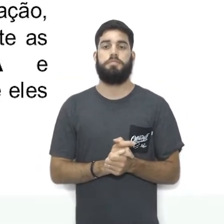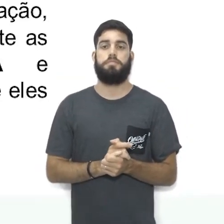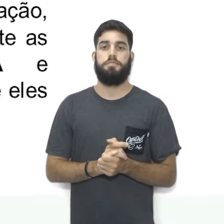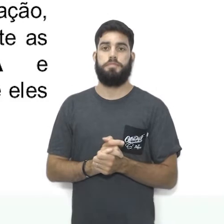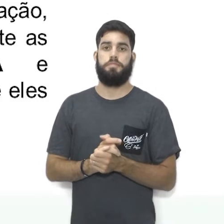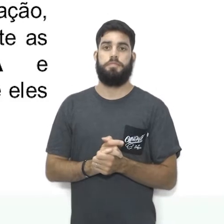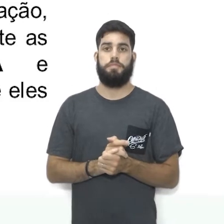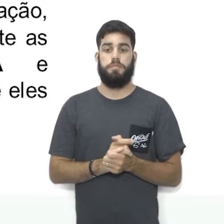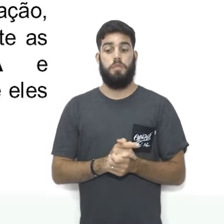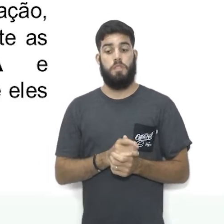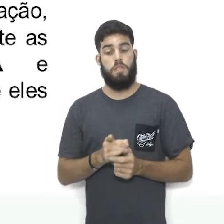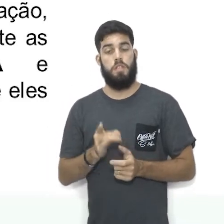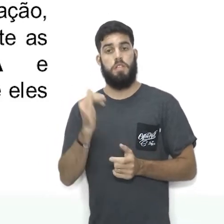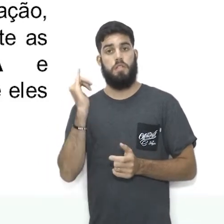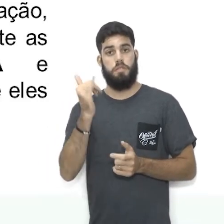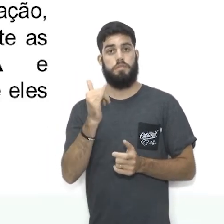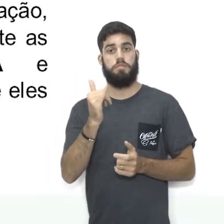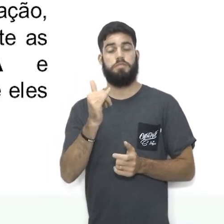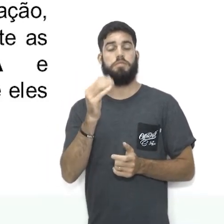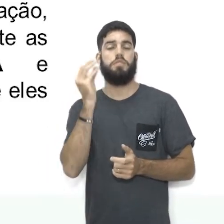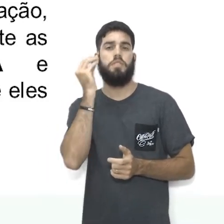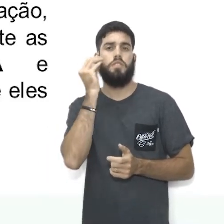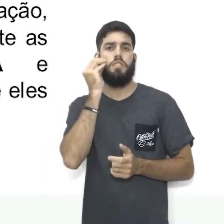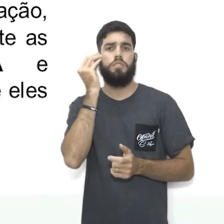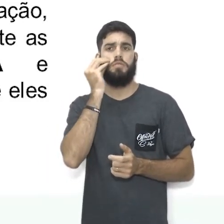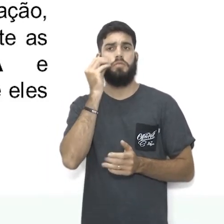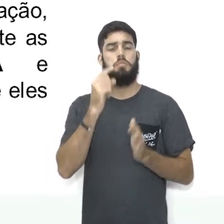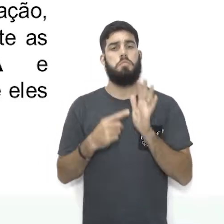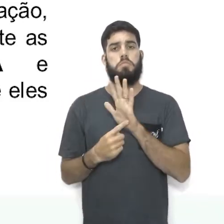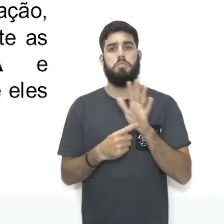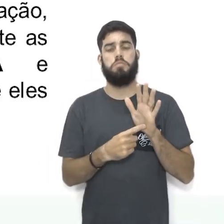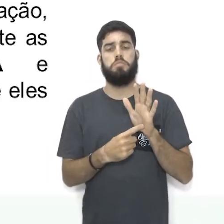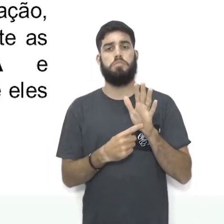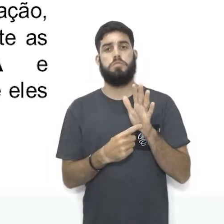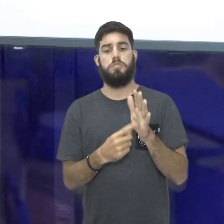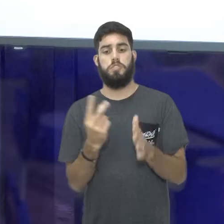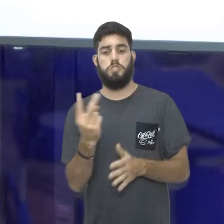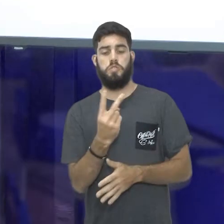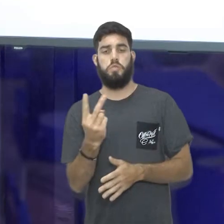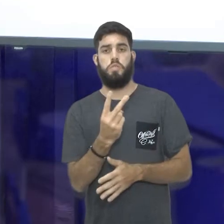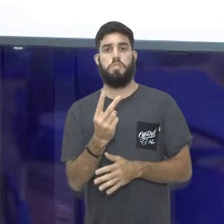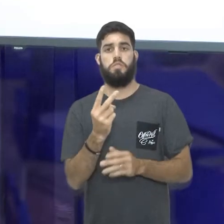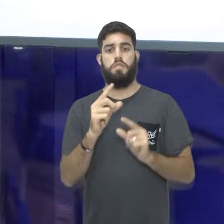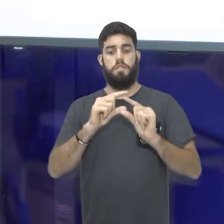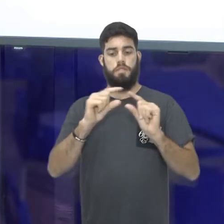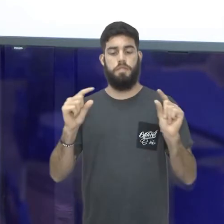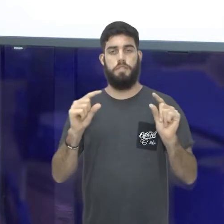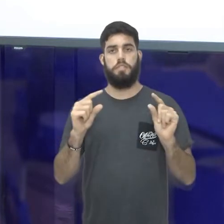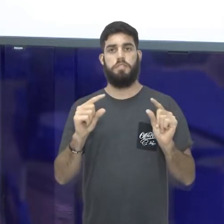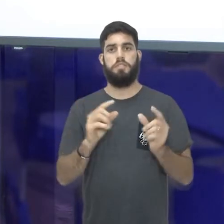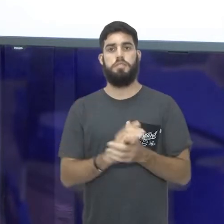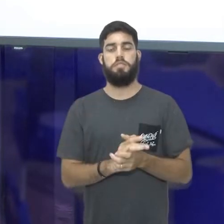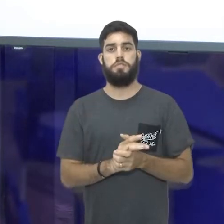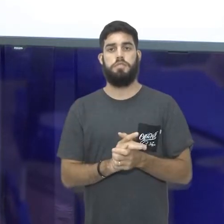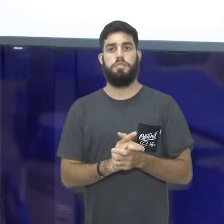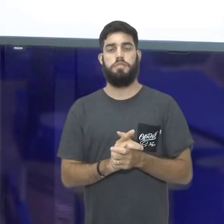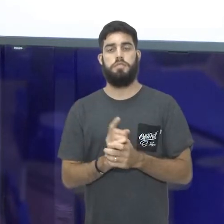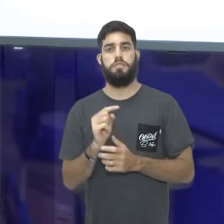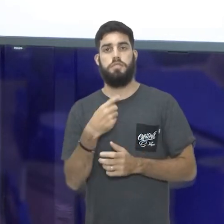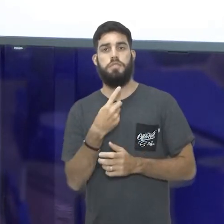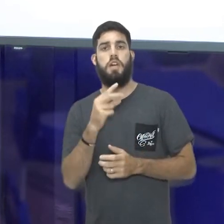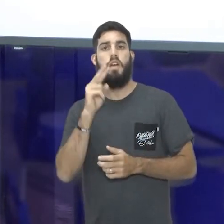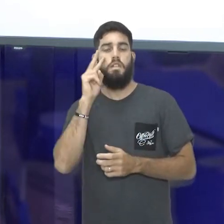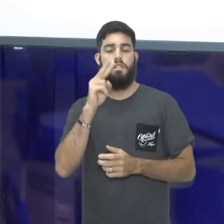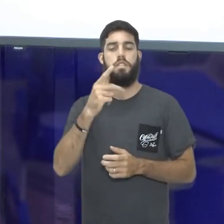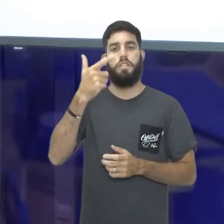partir desta informação, tente representar algebricamente as frases de Mônica e Cascão. Vamos rever os exemplos a